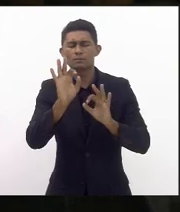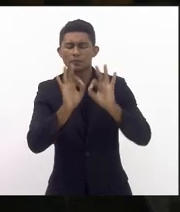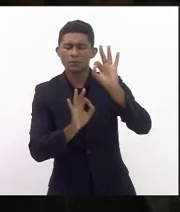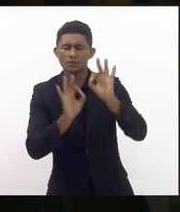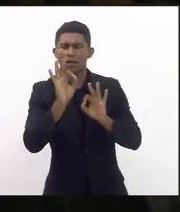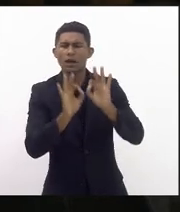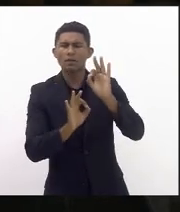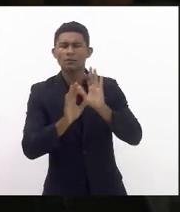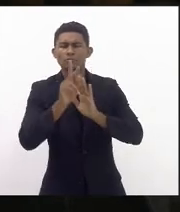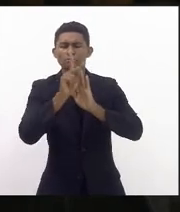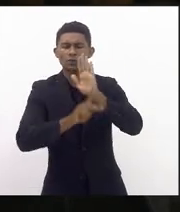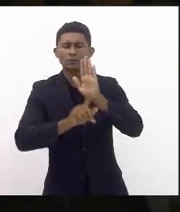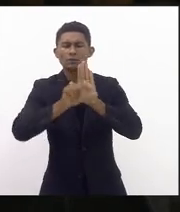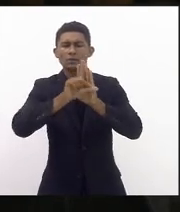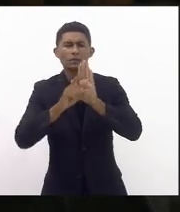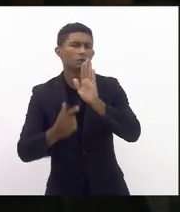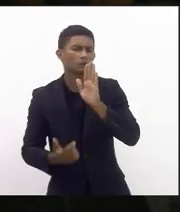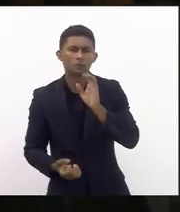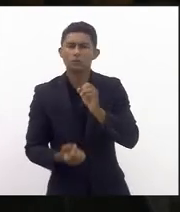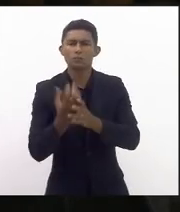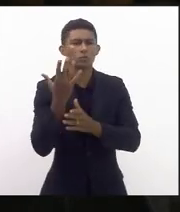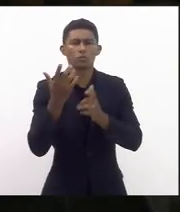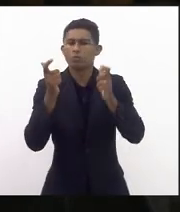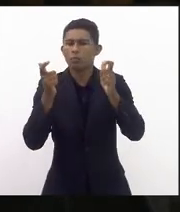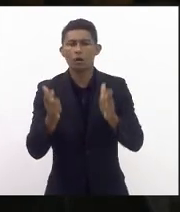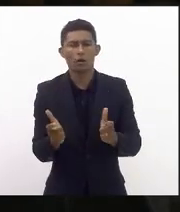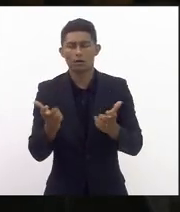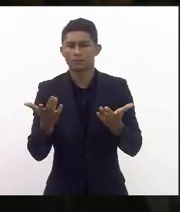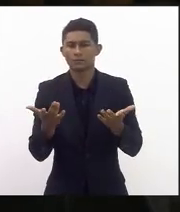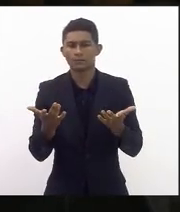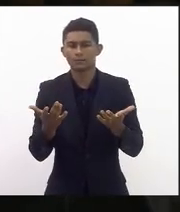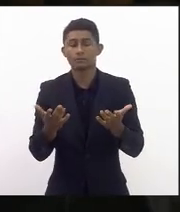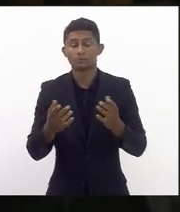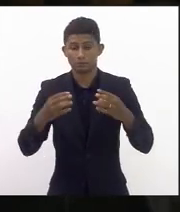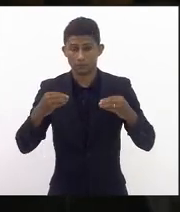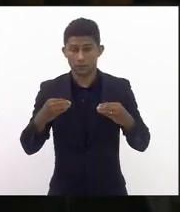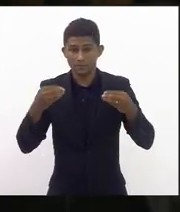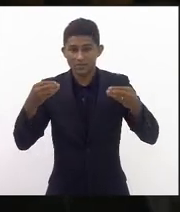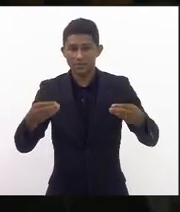projeto? O Ministério de Minas e Energia,